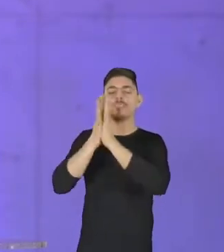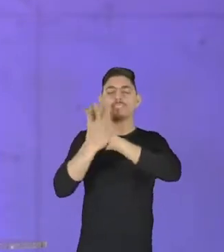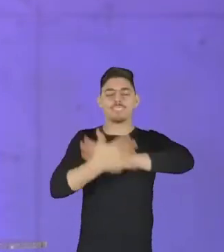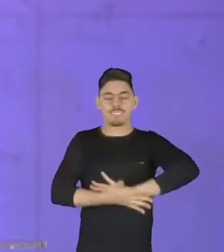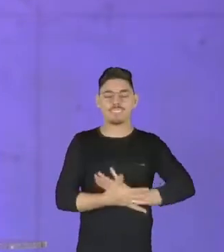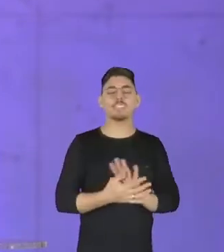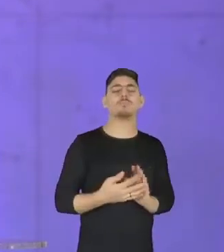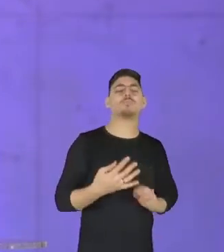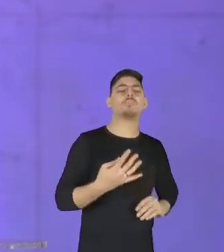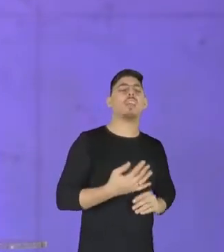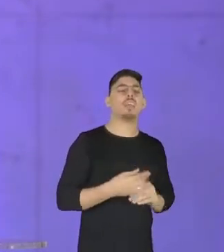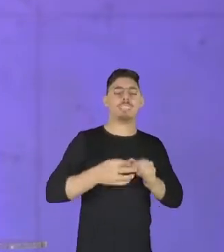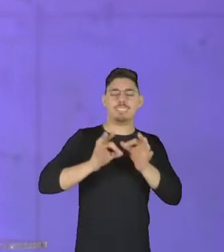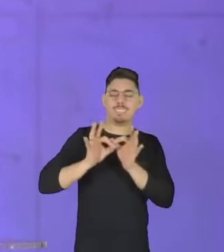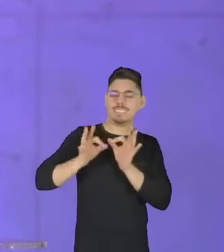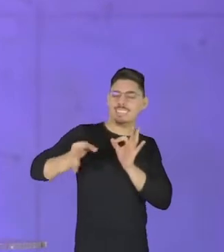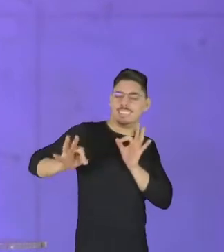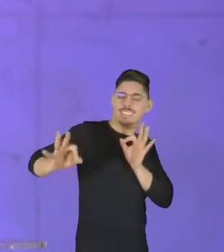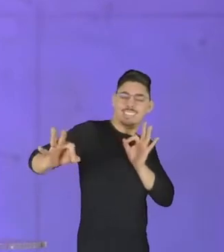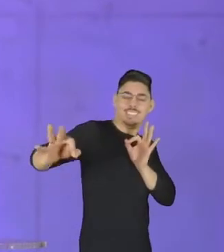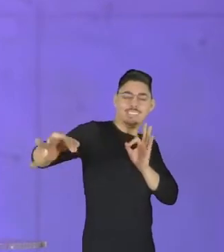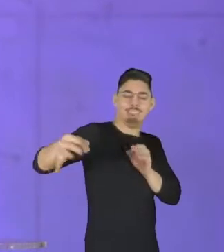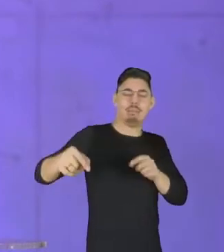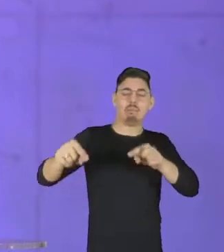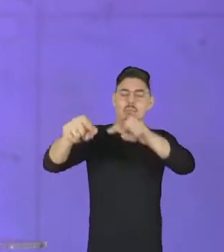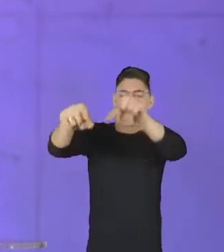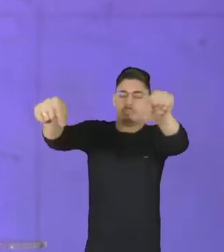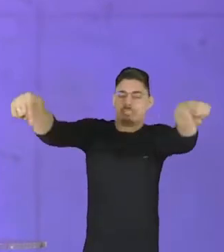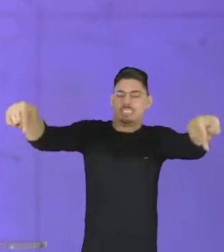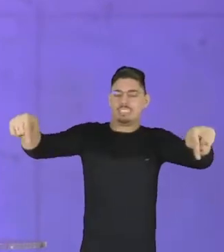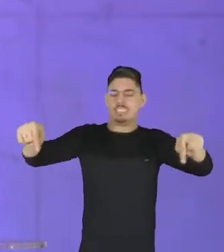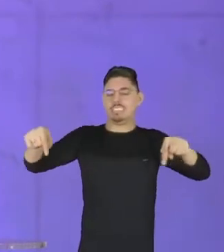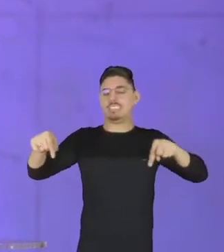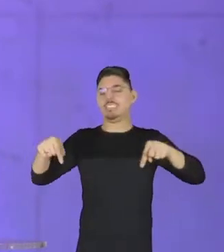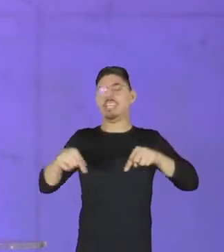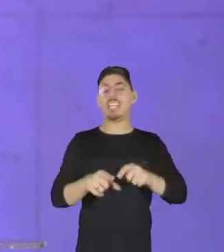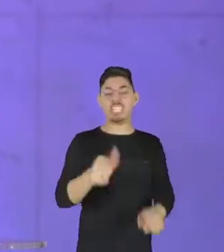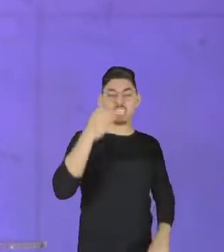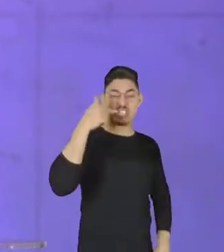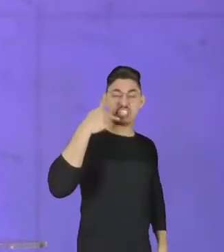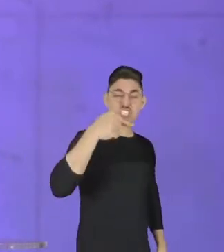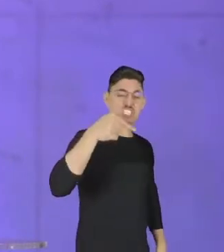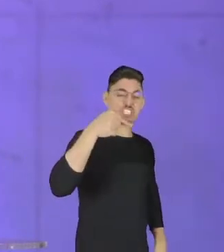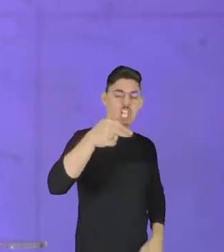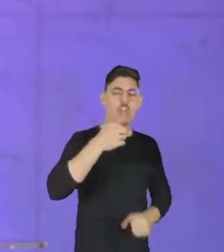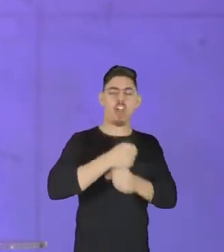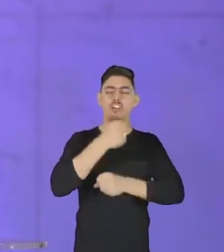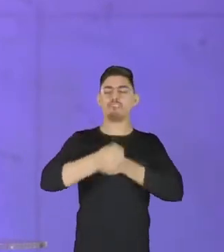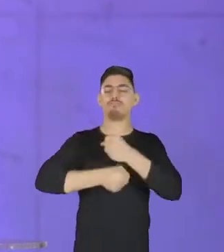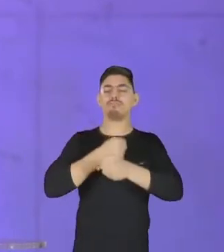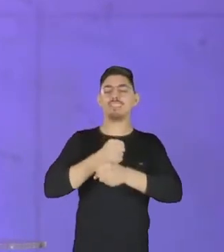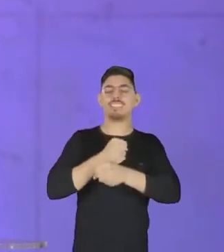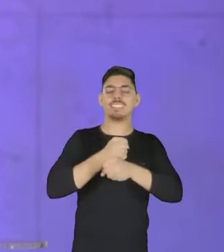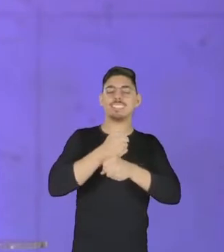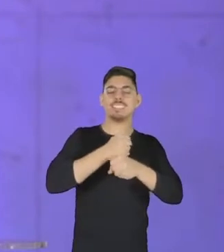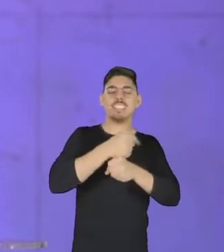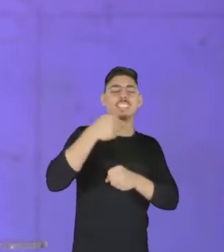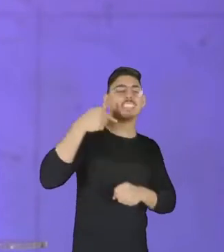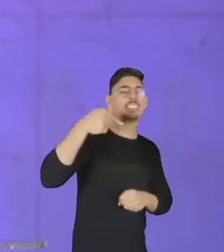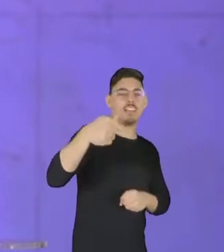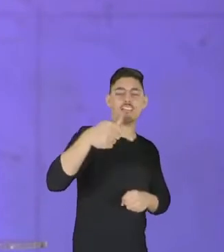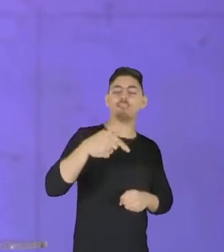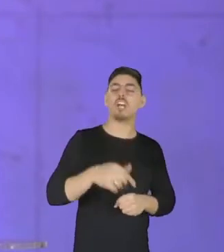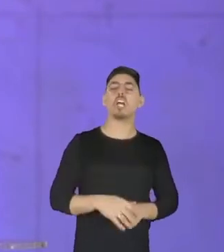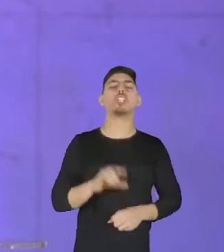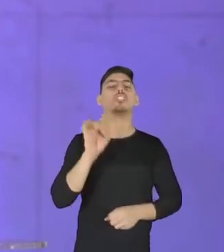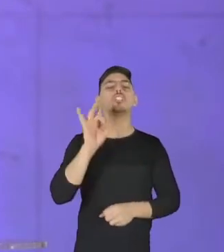território ocupados, 7 anos de muito sucesso. Aqueles foram,